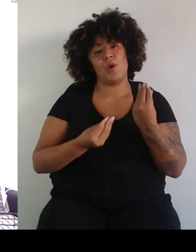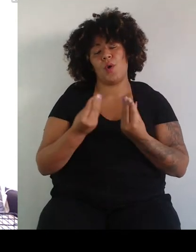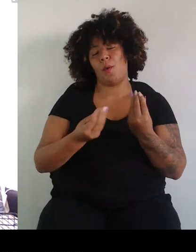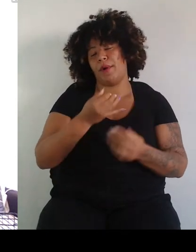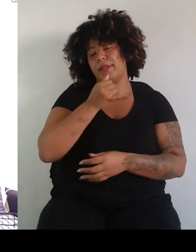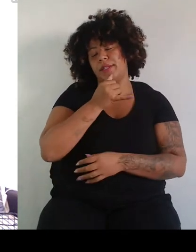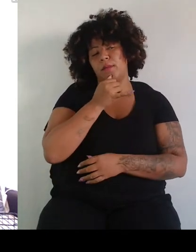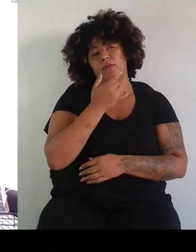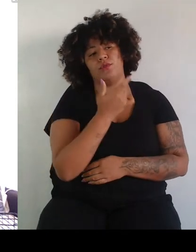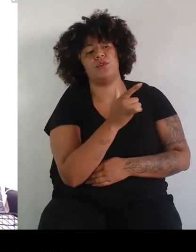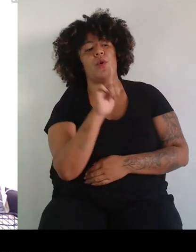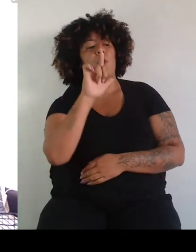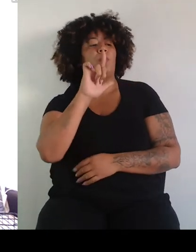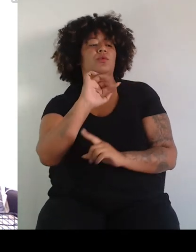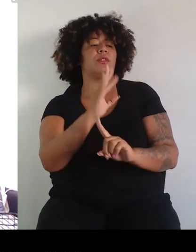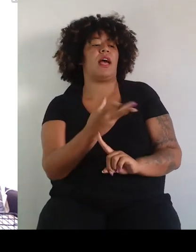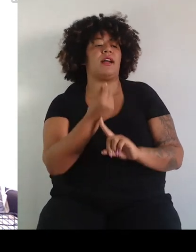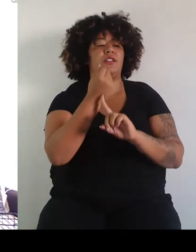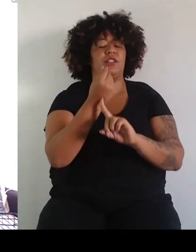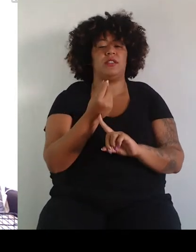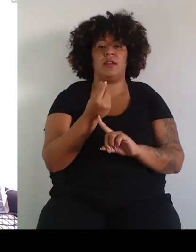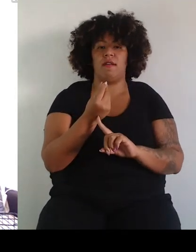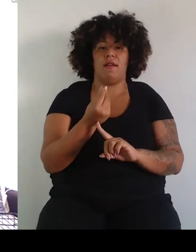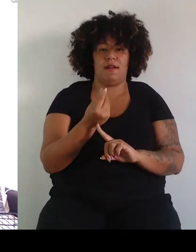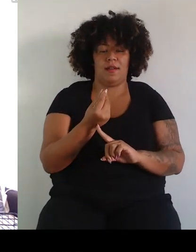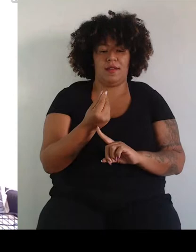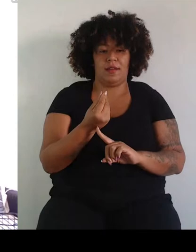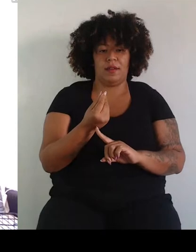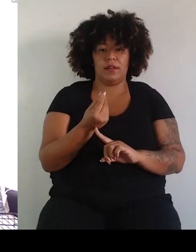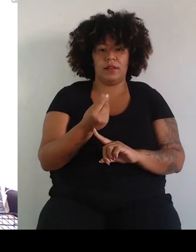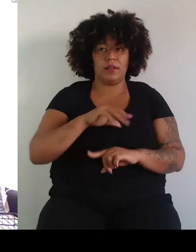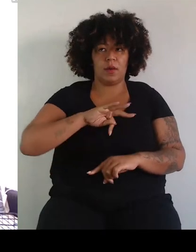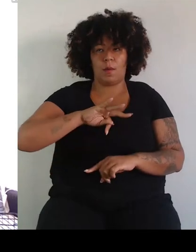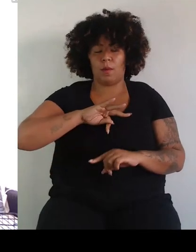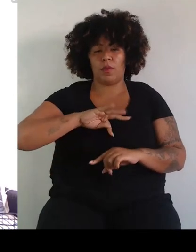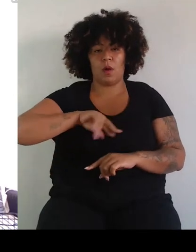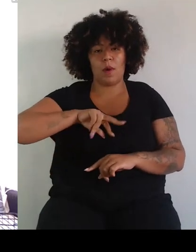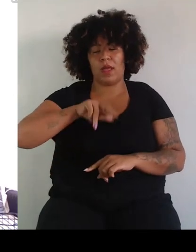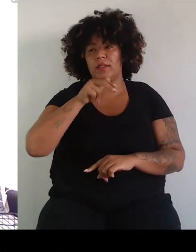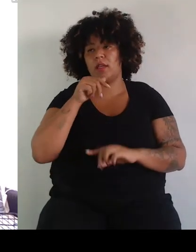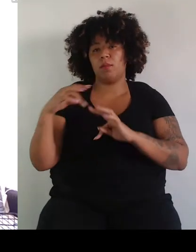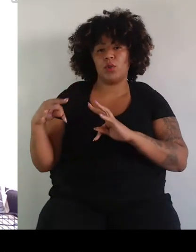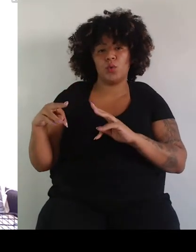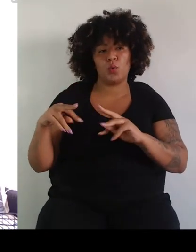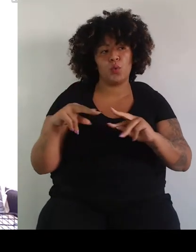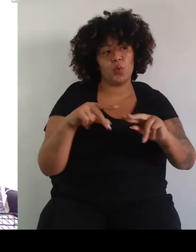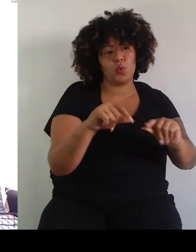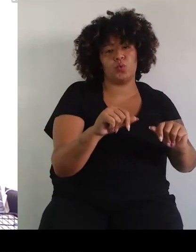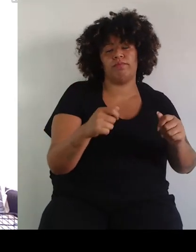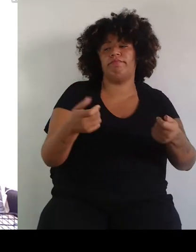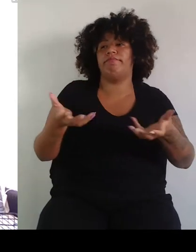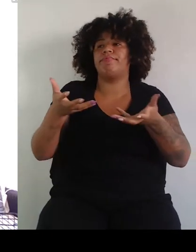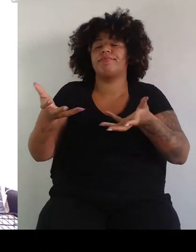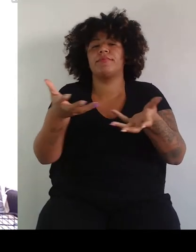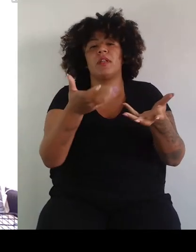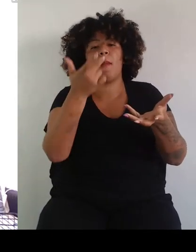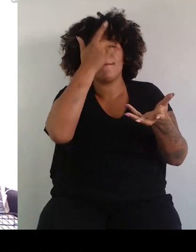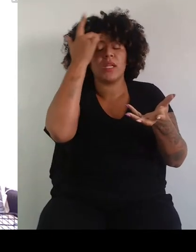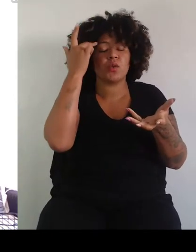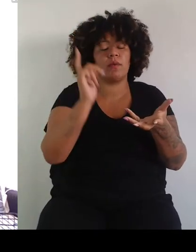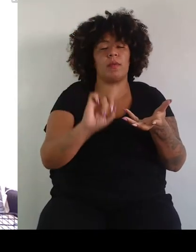outros artistas da sua época não seja todo esse culto ao indivíduo porque até certo ponto